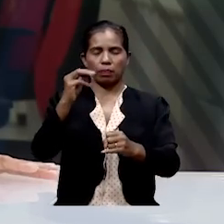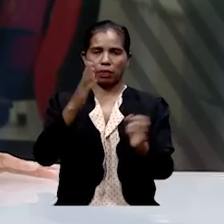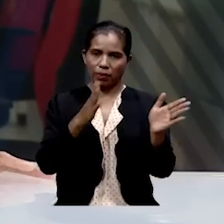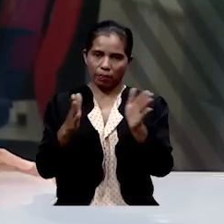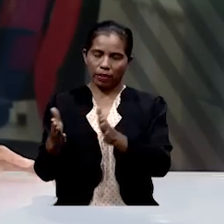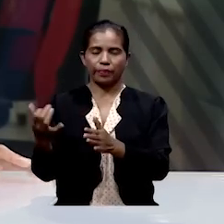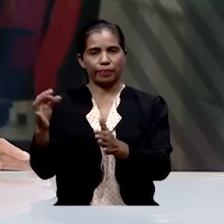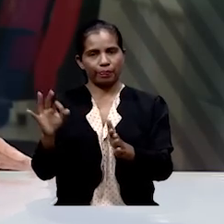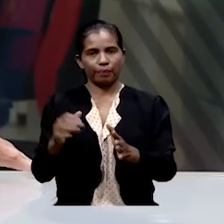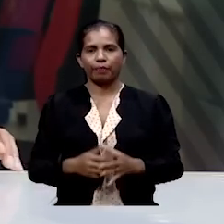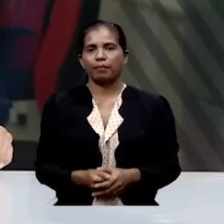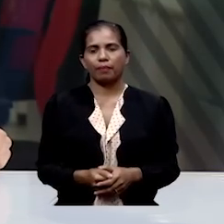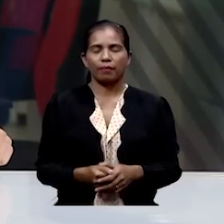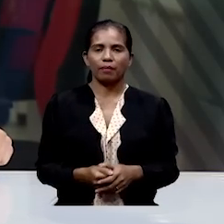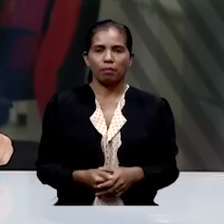preparou-na.